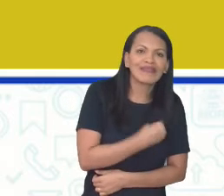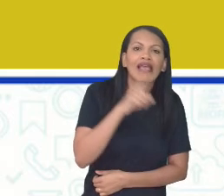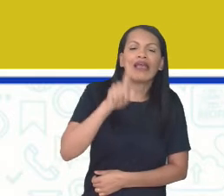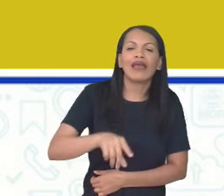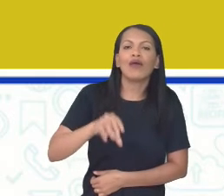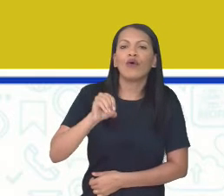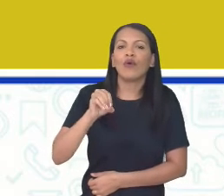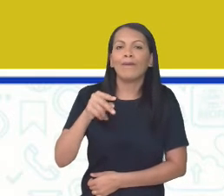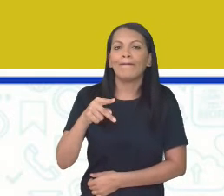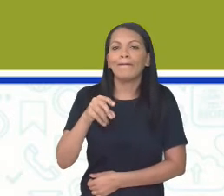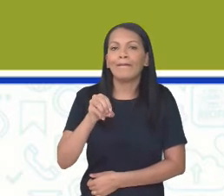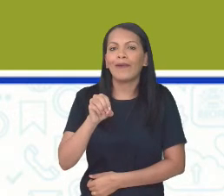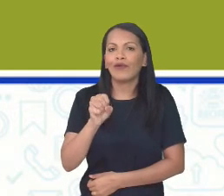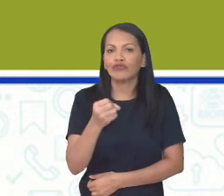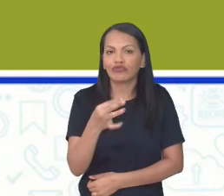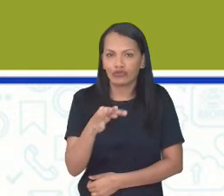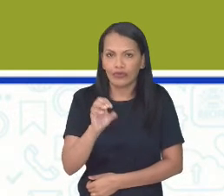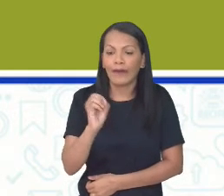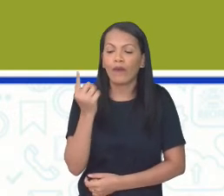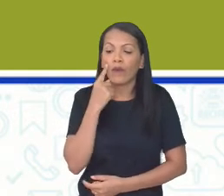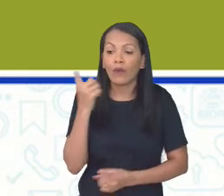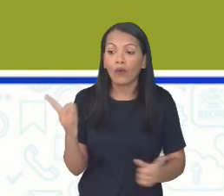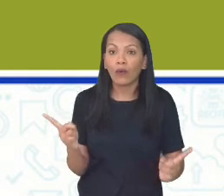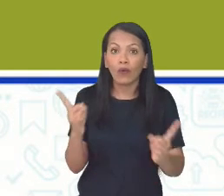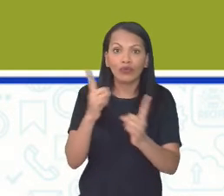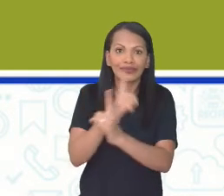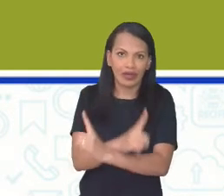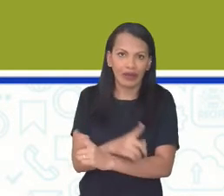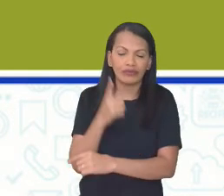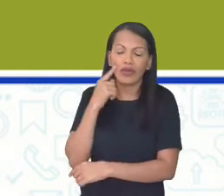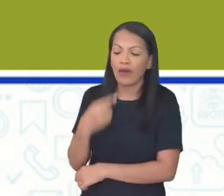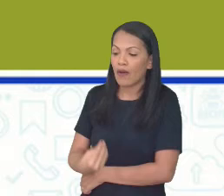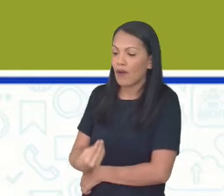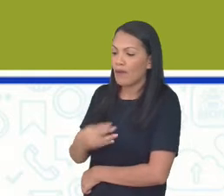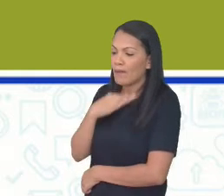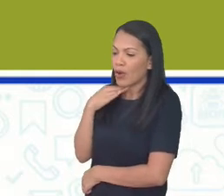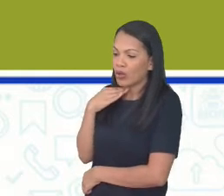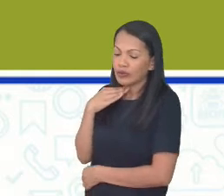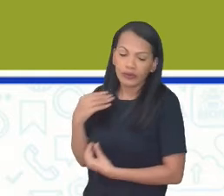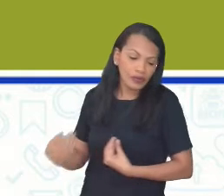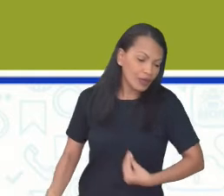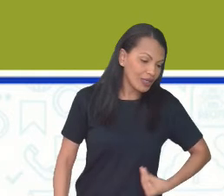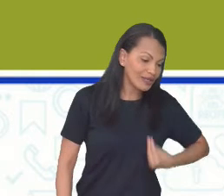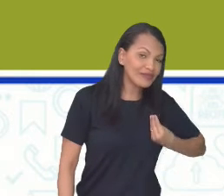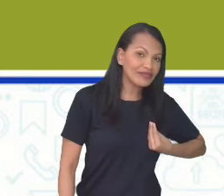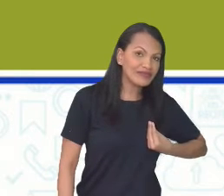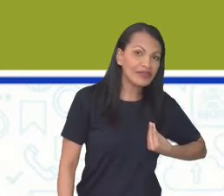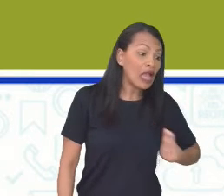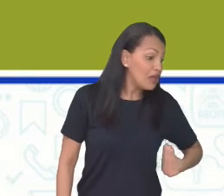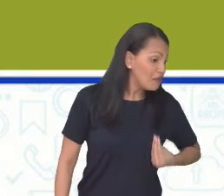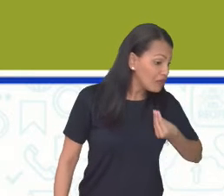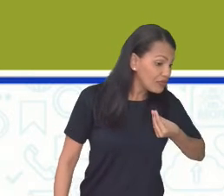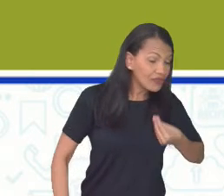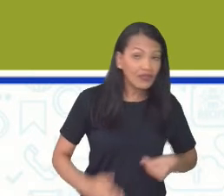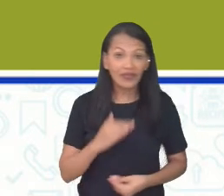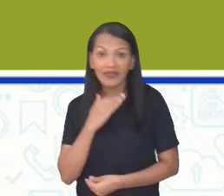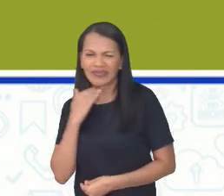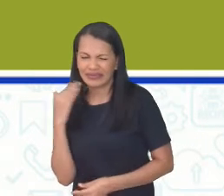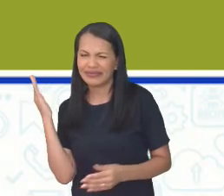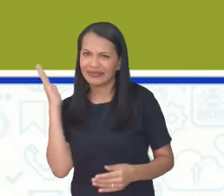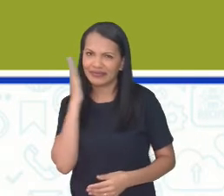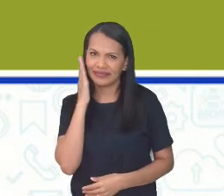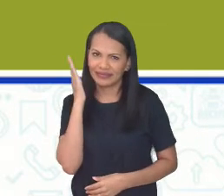palavra. Vamos seguindo. Enquanto a sinonímia trata das palavras